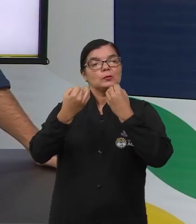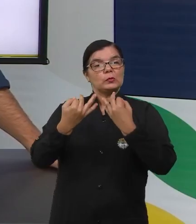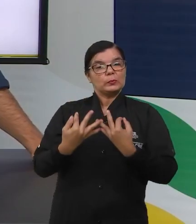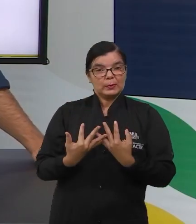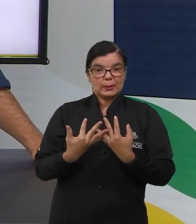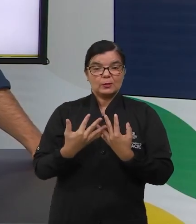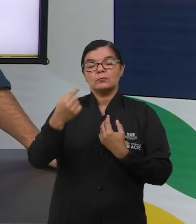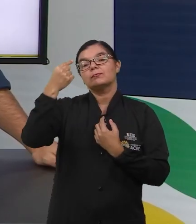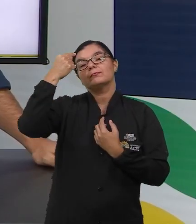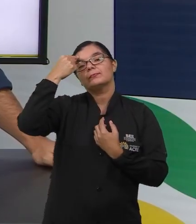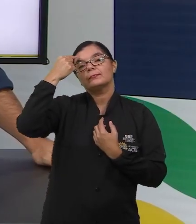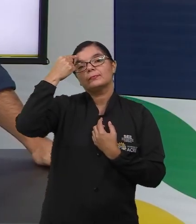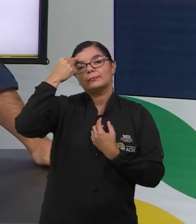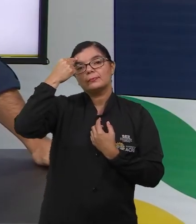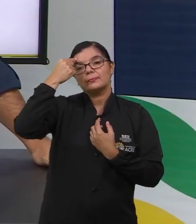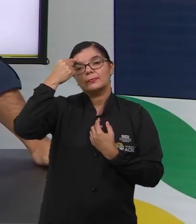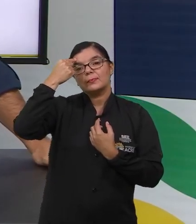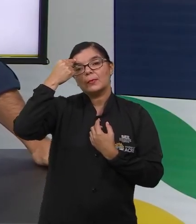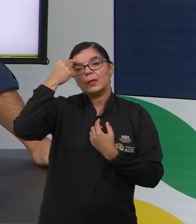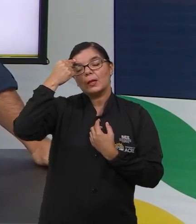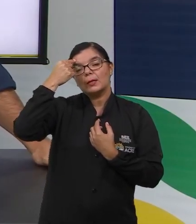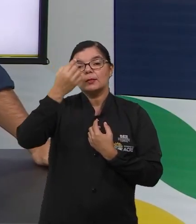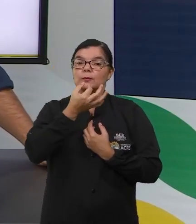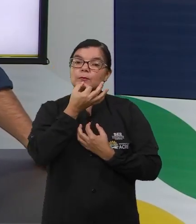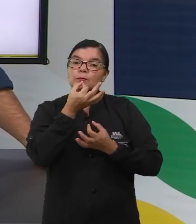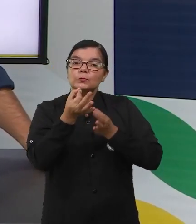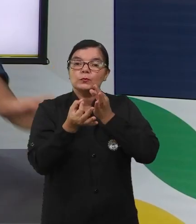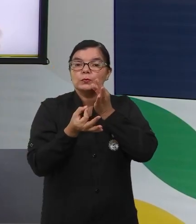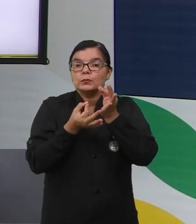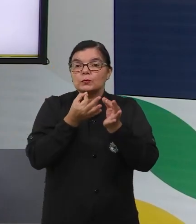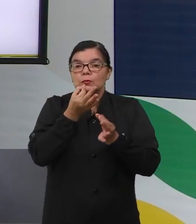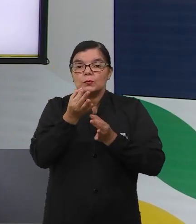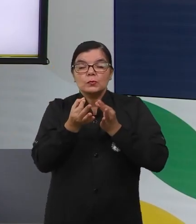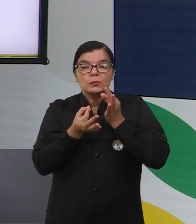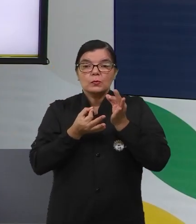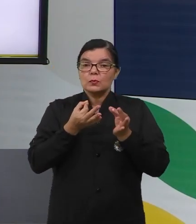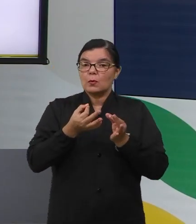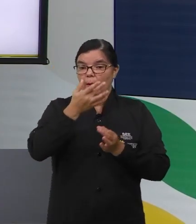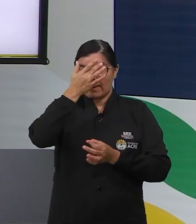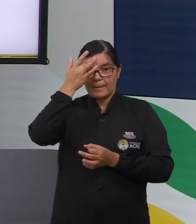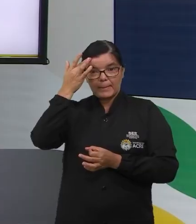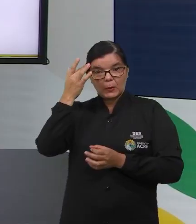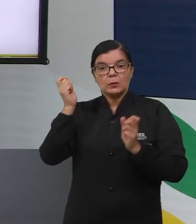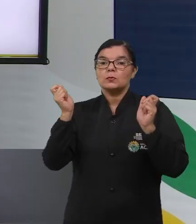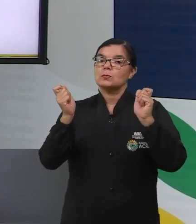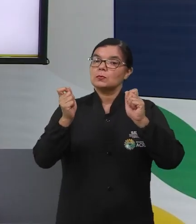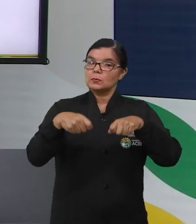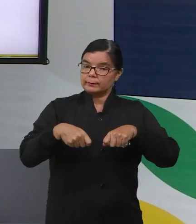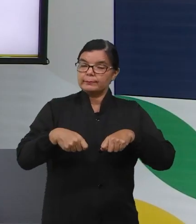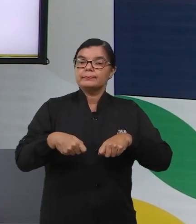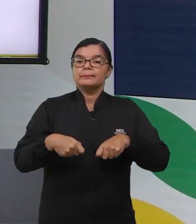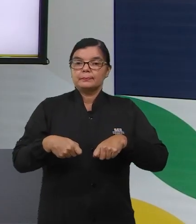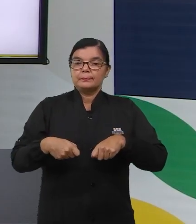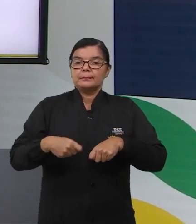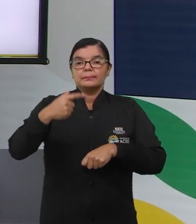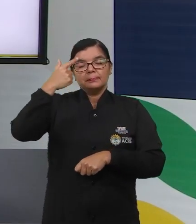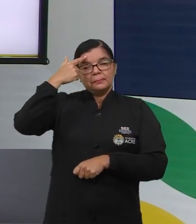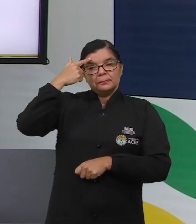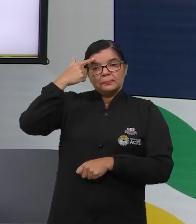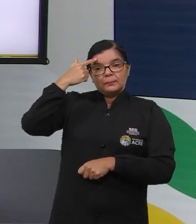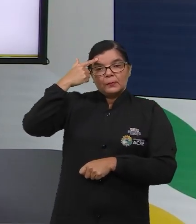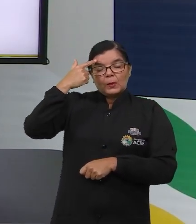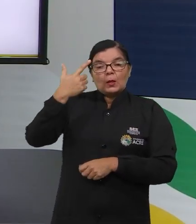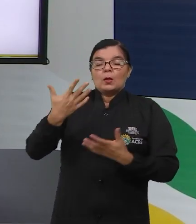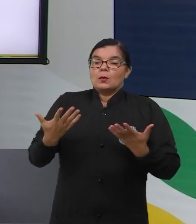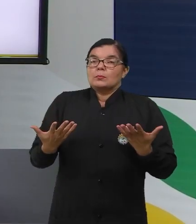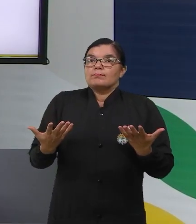amor, reflete, pensa criticamente, eu quero que você seja uma pessoa capaz de analisar de